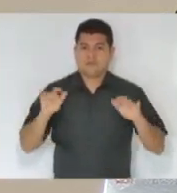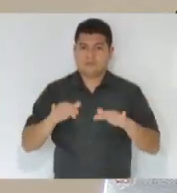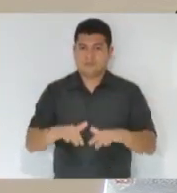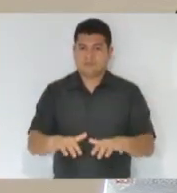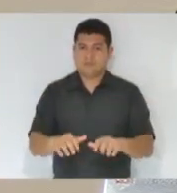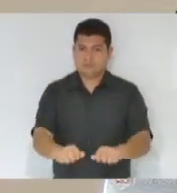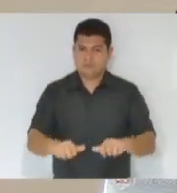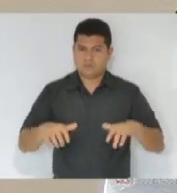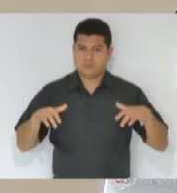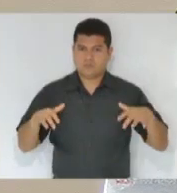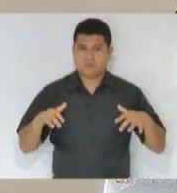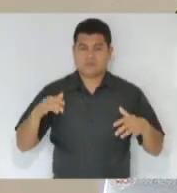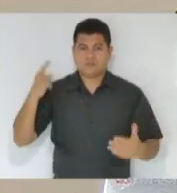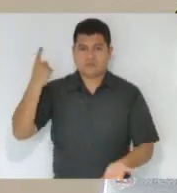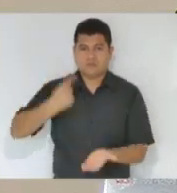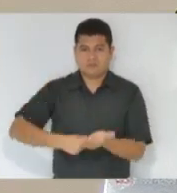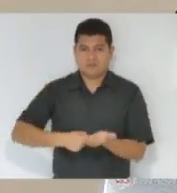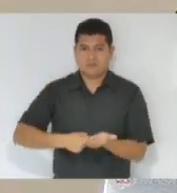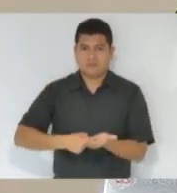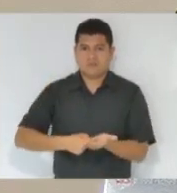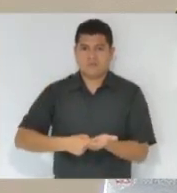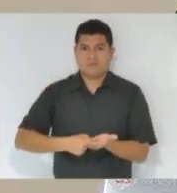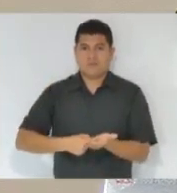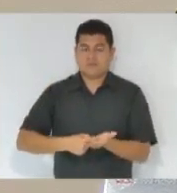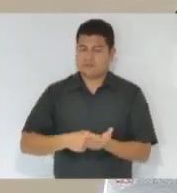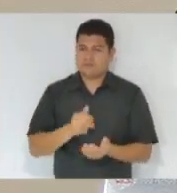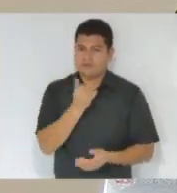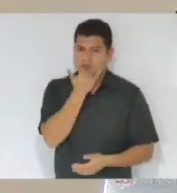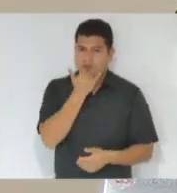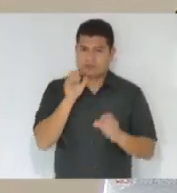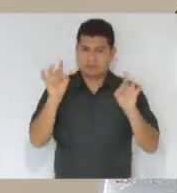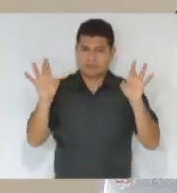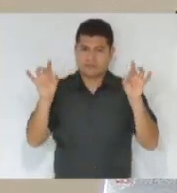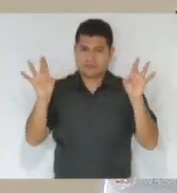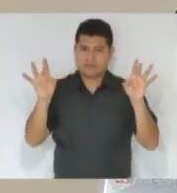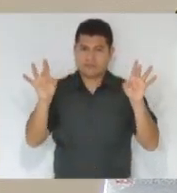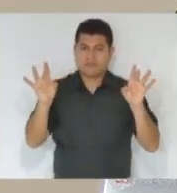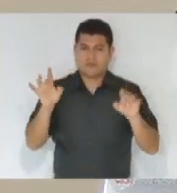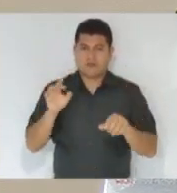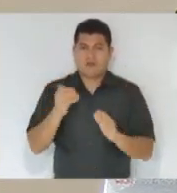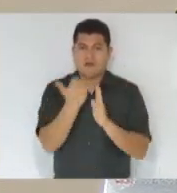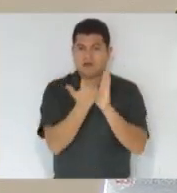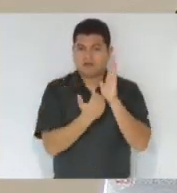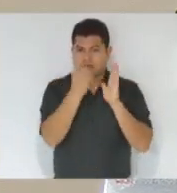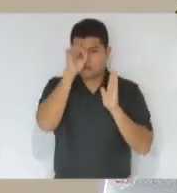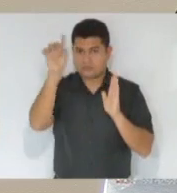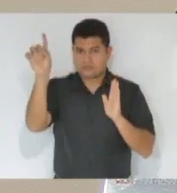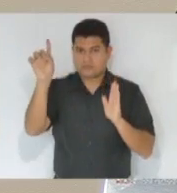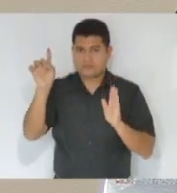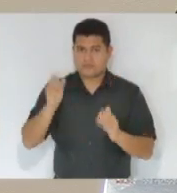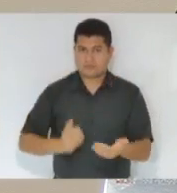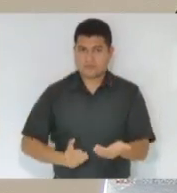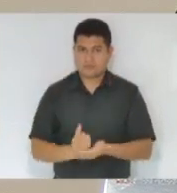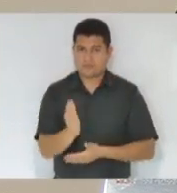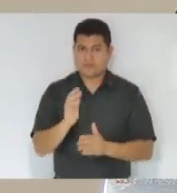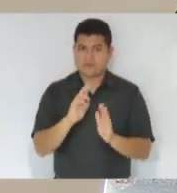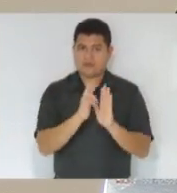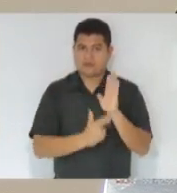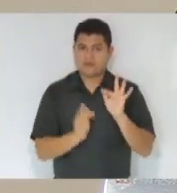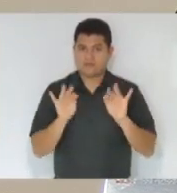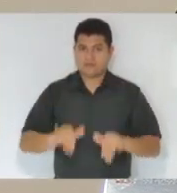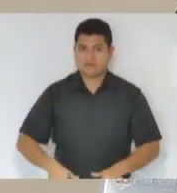Assembleia Legislativa em sessão ordinária, extraordinária. Ordem do dia. Foram aprovadas as redações